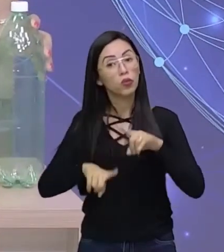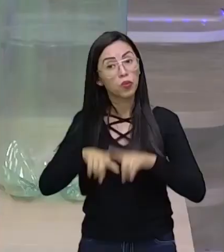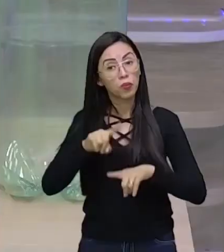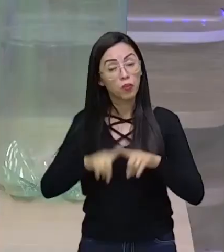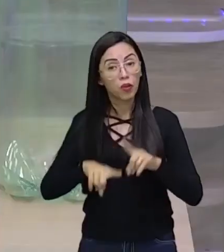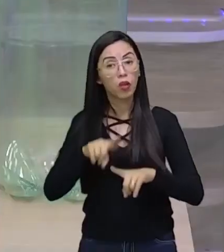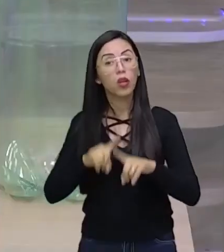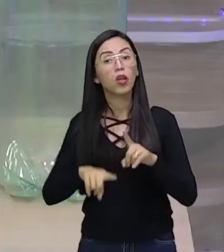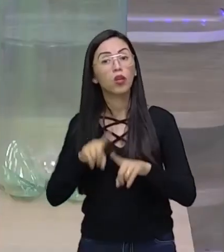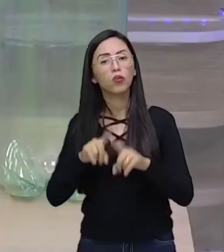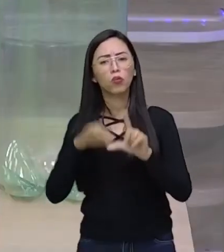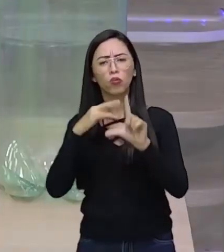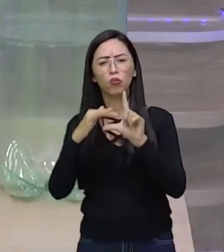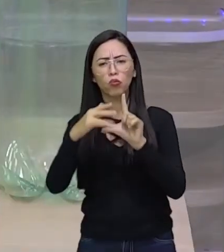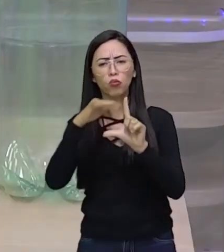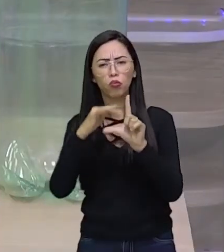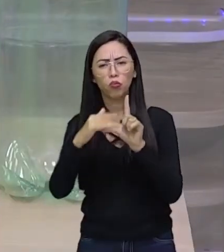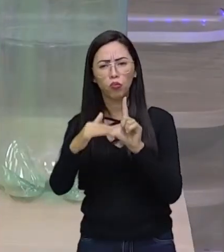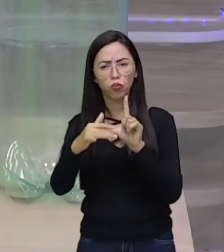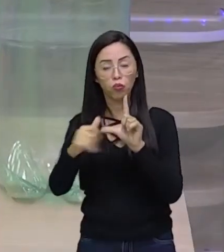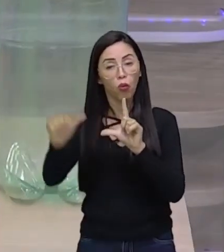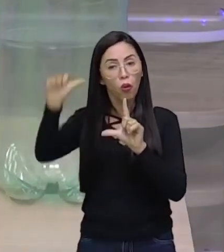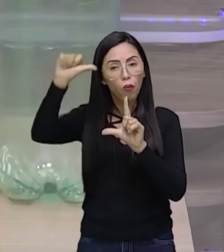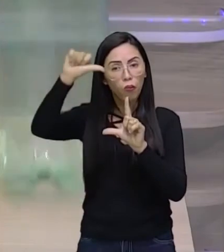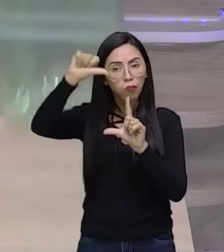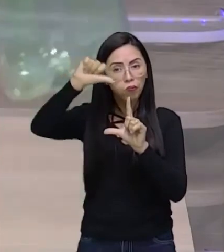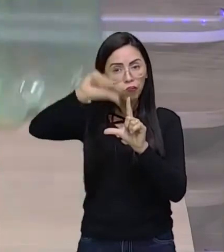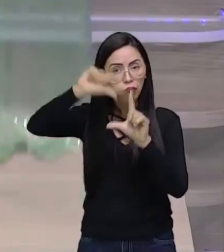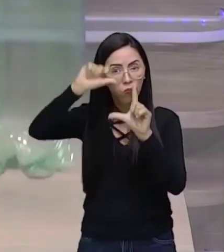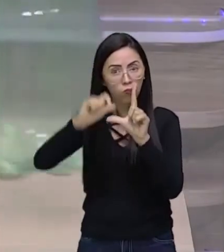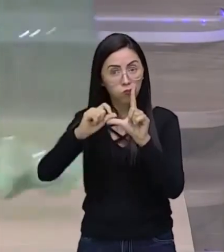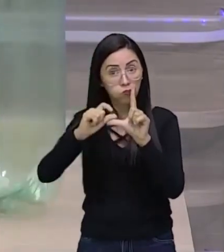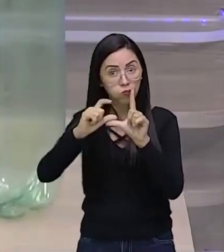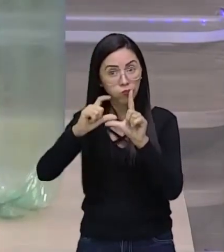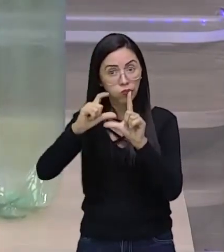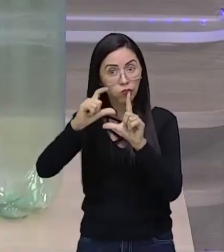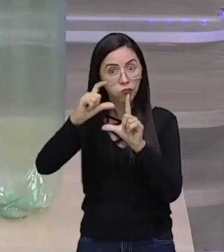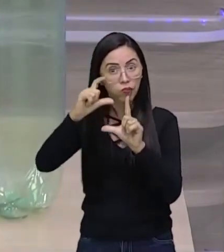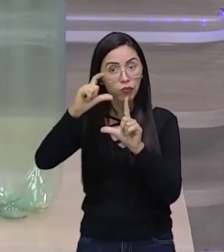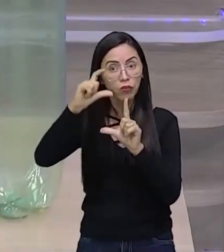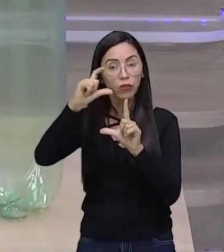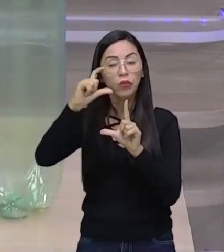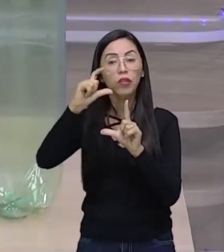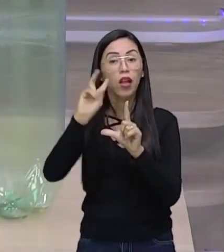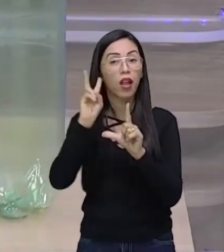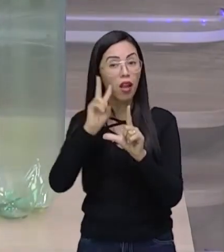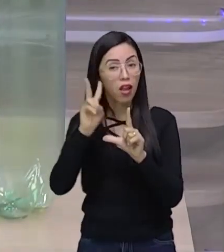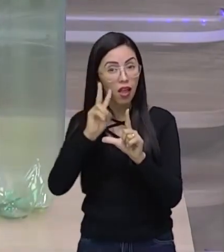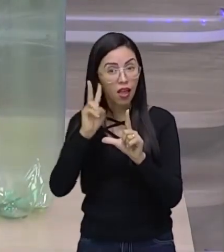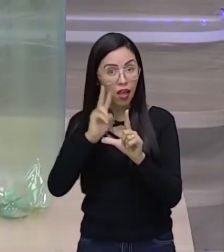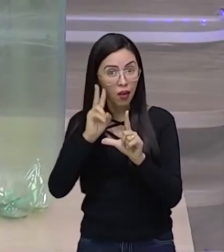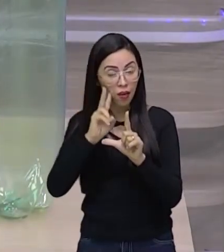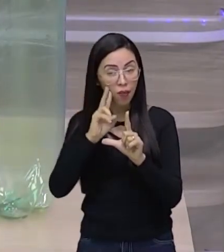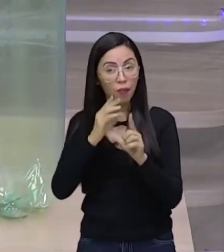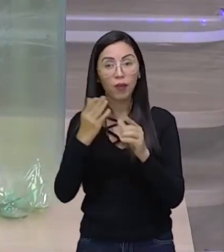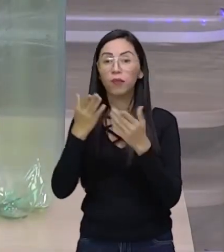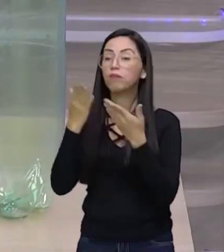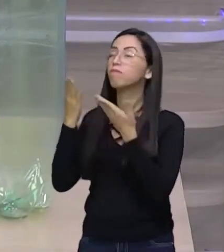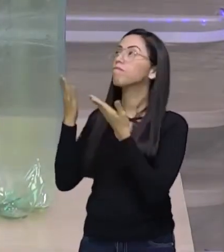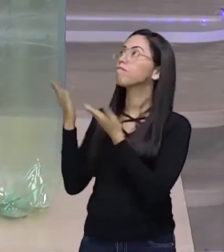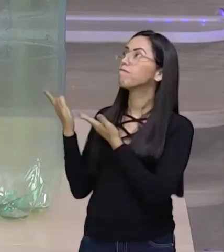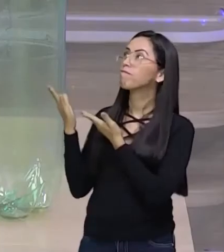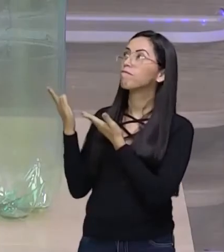capacidade, rememorando um pouquinho a nossa aula, revisando um pouquinho, falando de novo, crianças, o que nós vimos na aula.